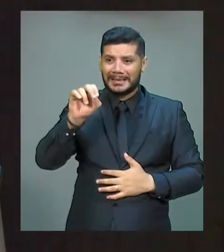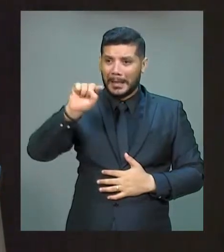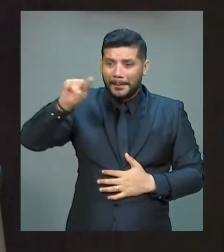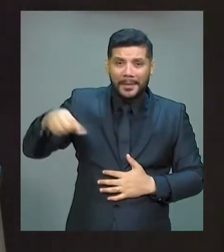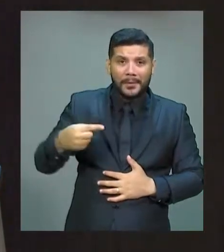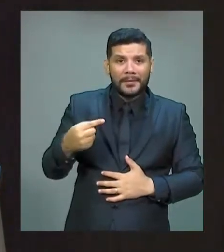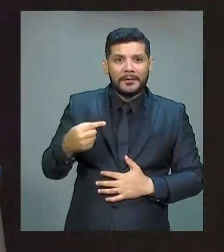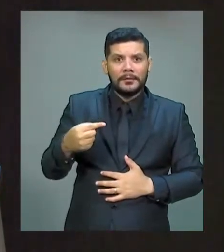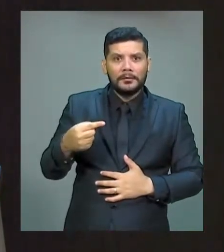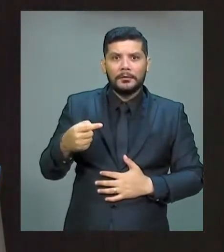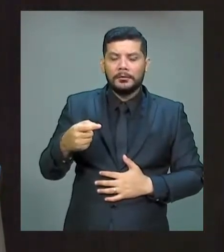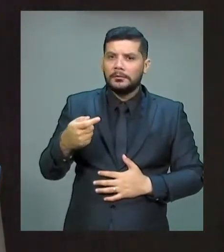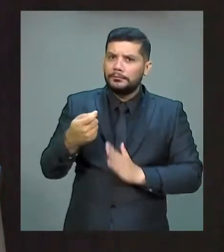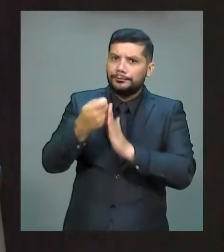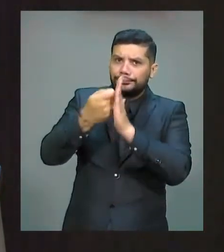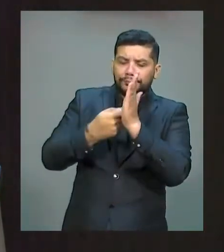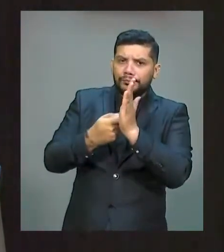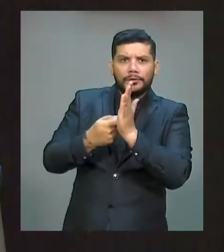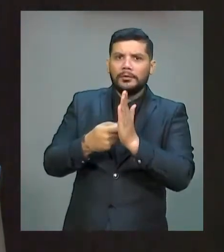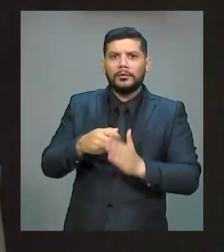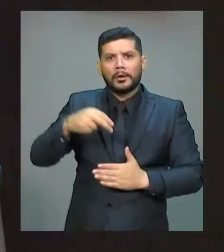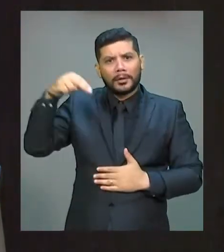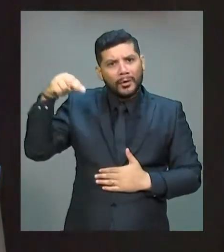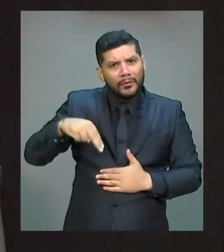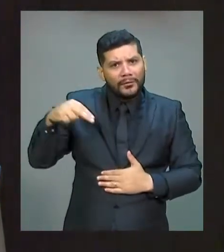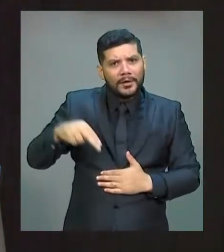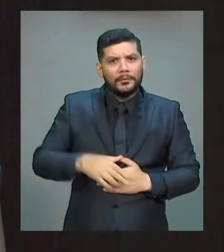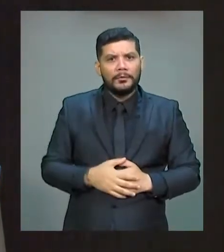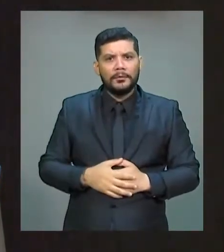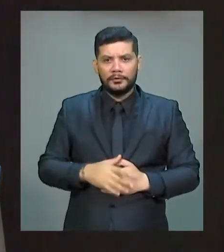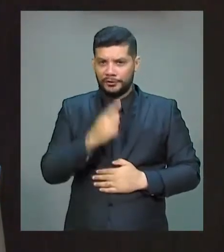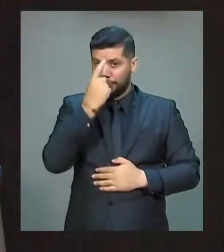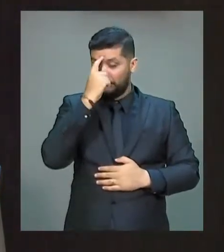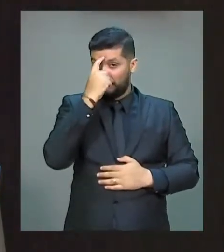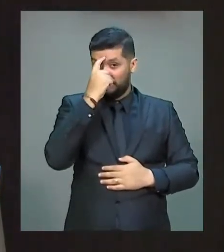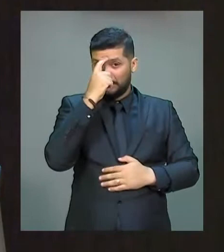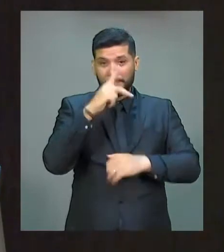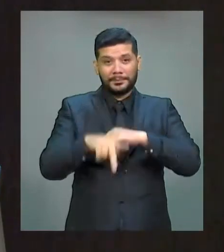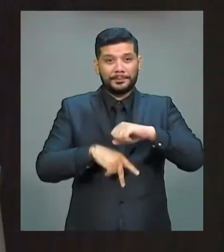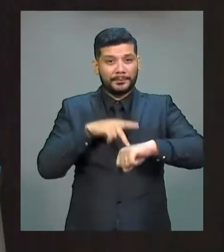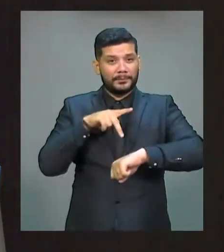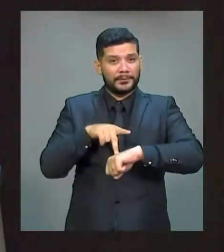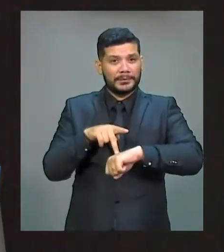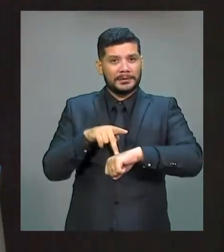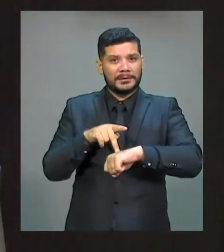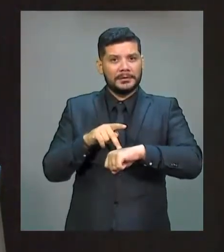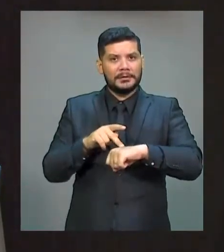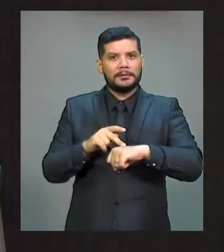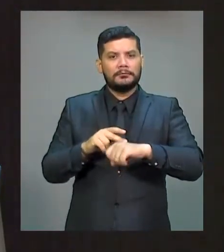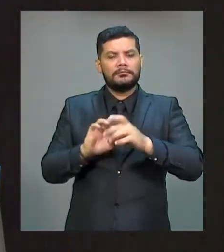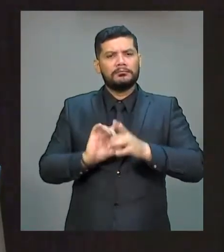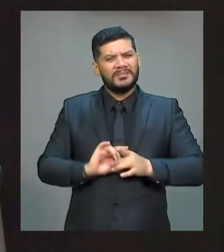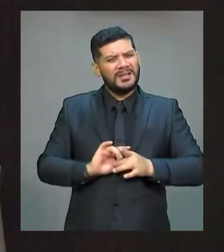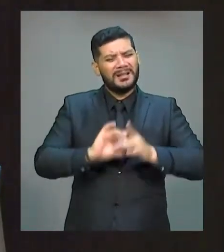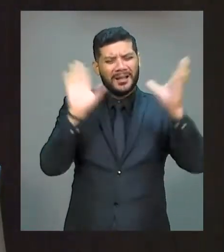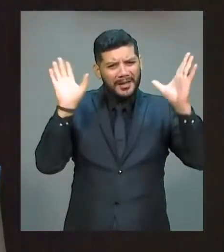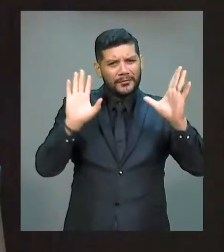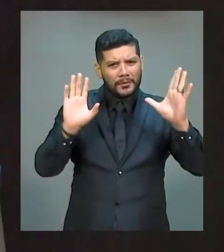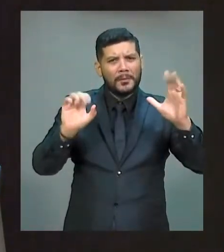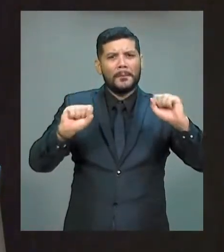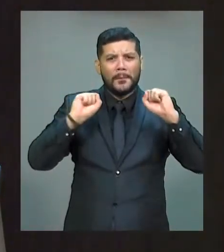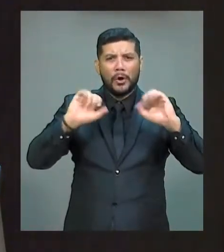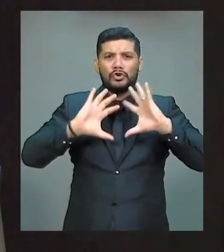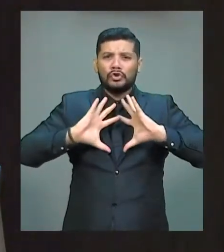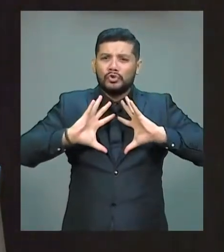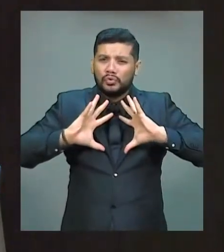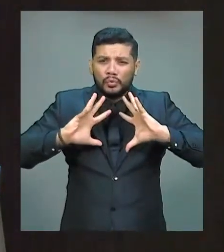obteve resposta. Novembro, a Índia propõe a quebra da patente, o licenciamento voluntário, que permitiria que todos os